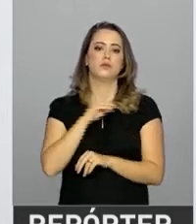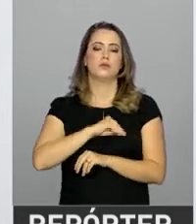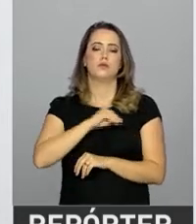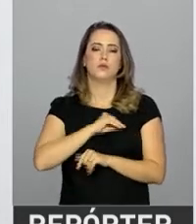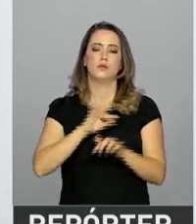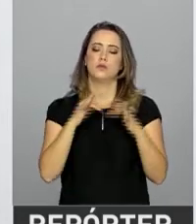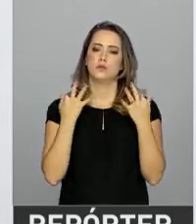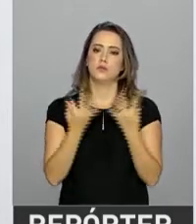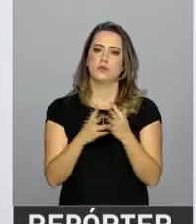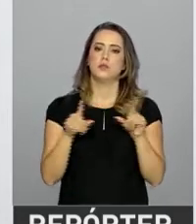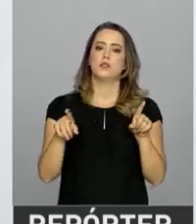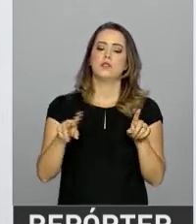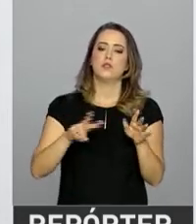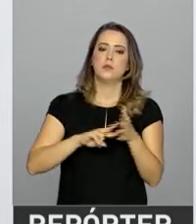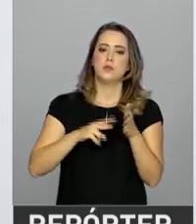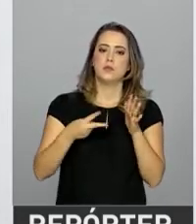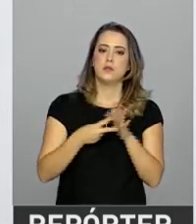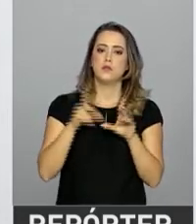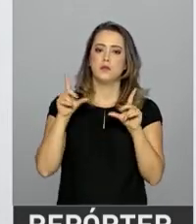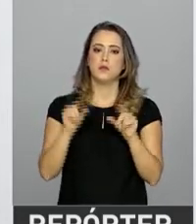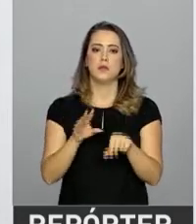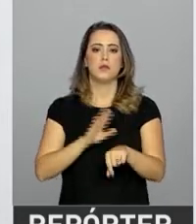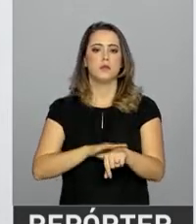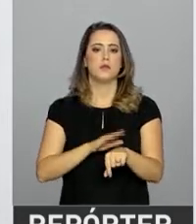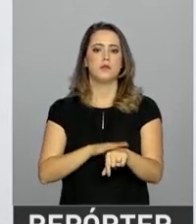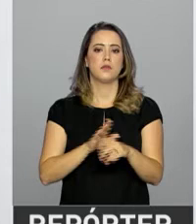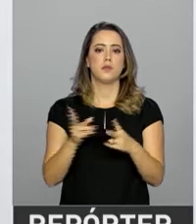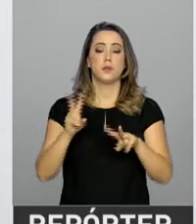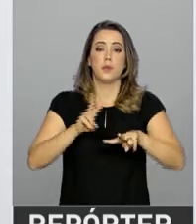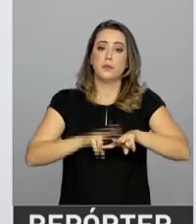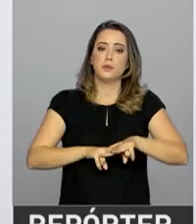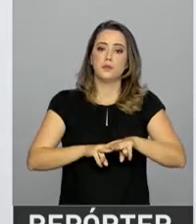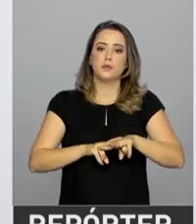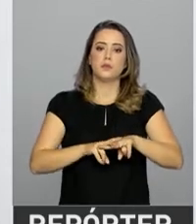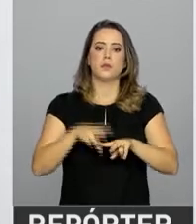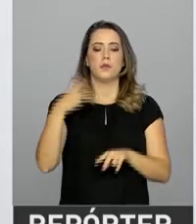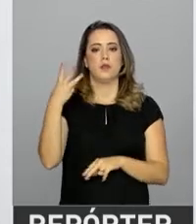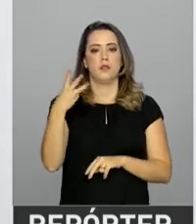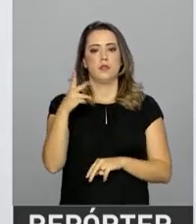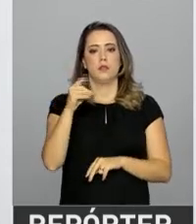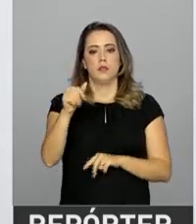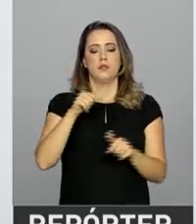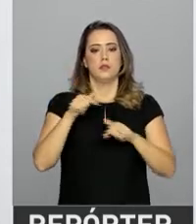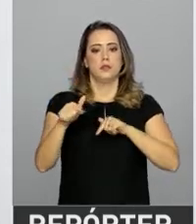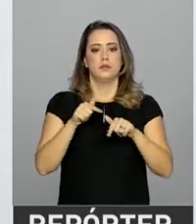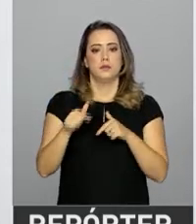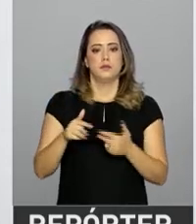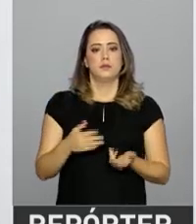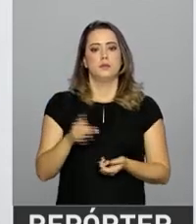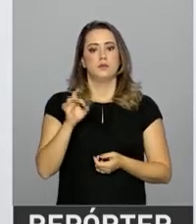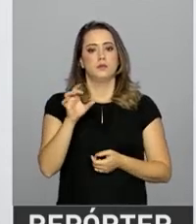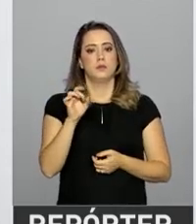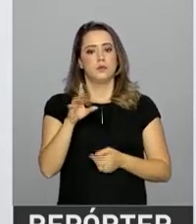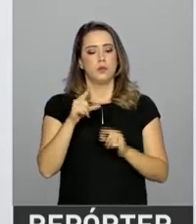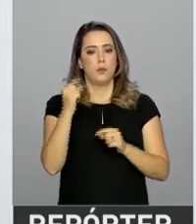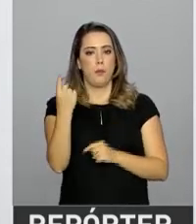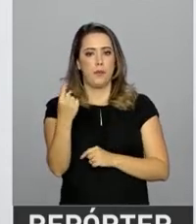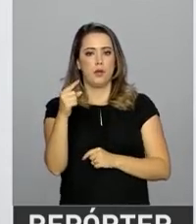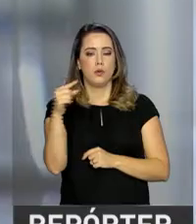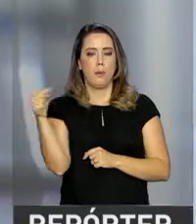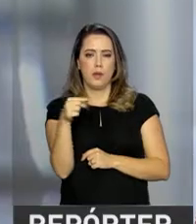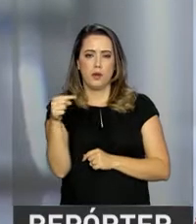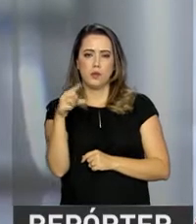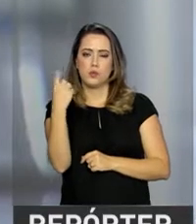representa menos tempo atrás das grades a cada três dias de trabalho apenas diminui um